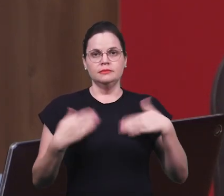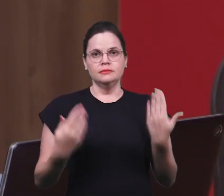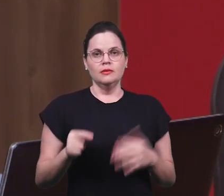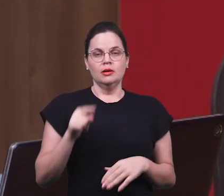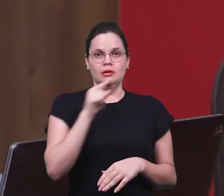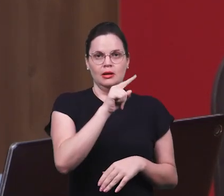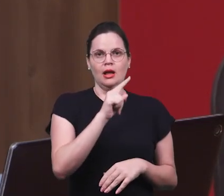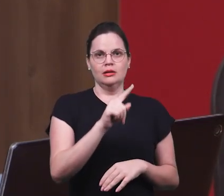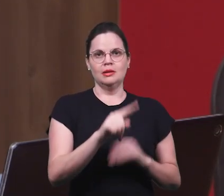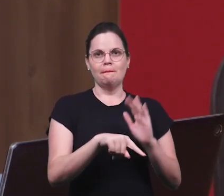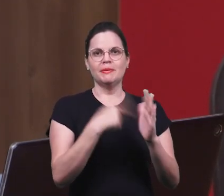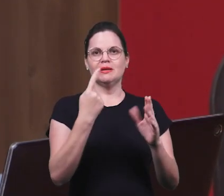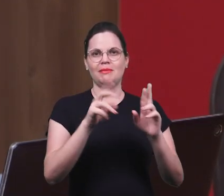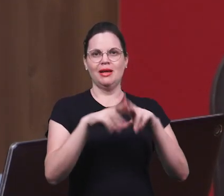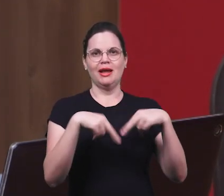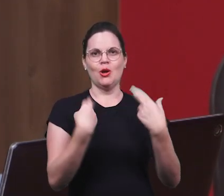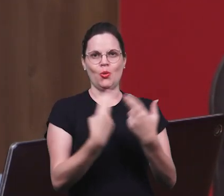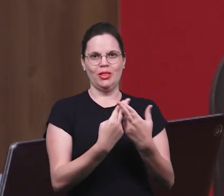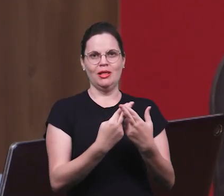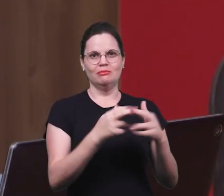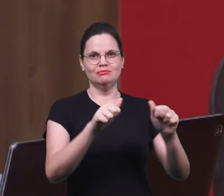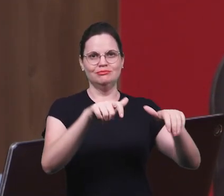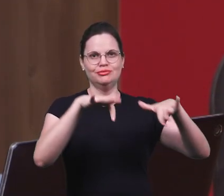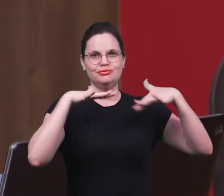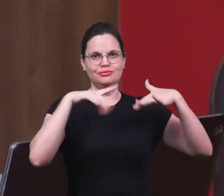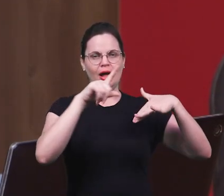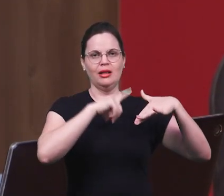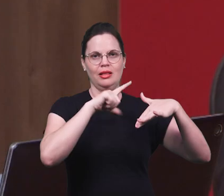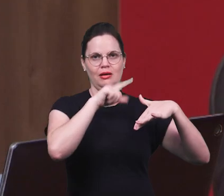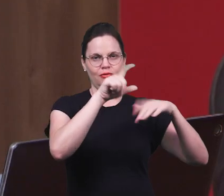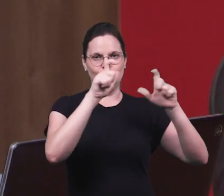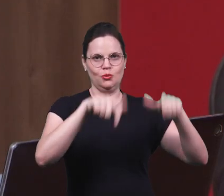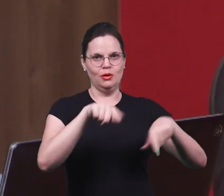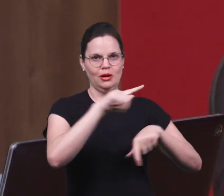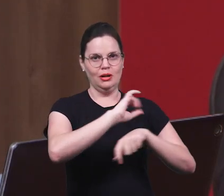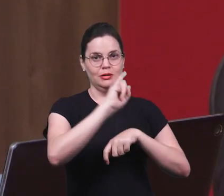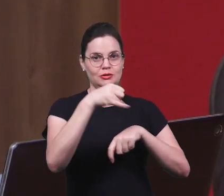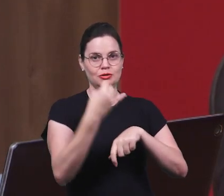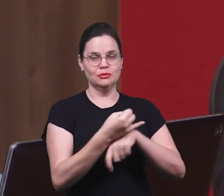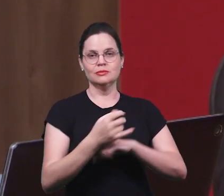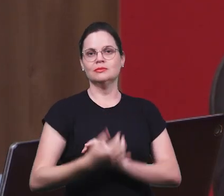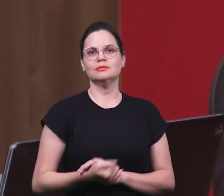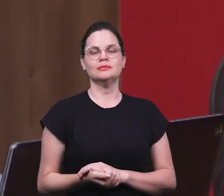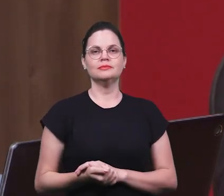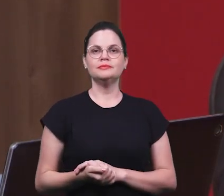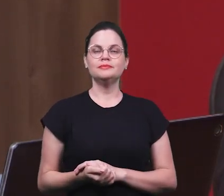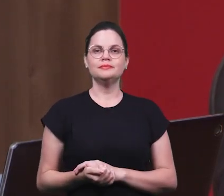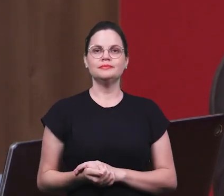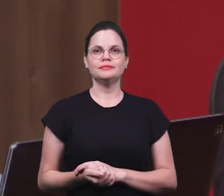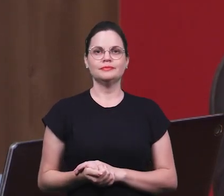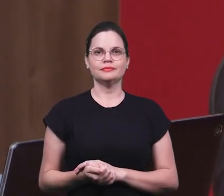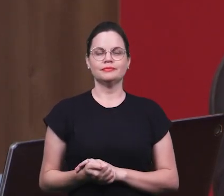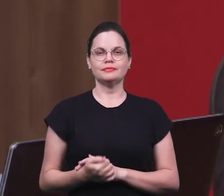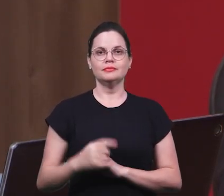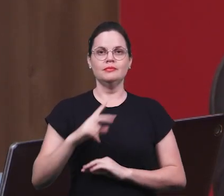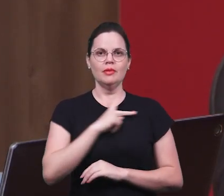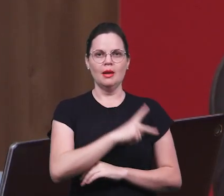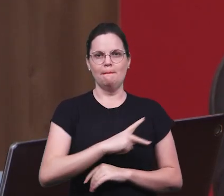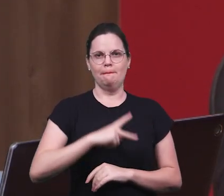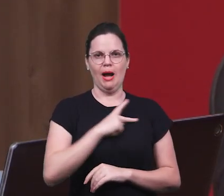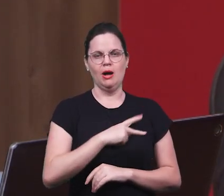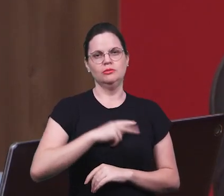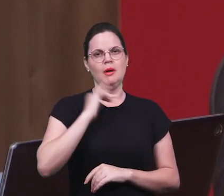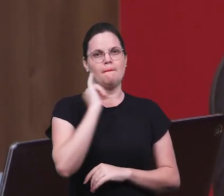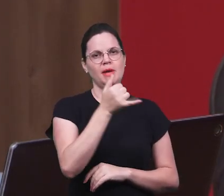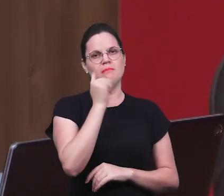a primeira assembleia que aconteceu, né, Paulo faz uma colocação acerca de